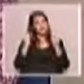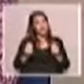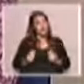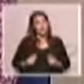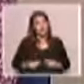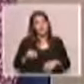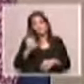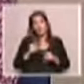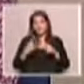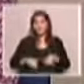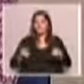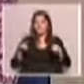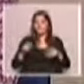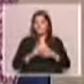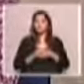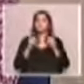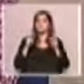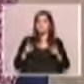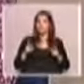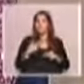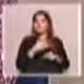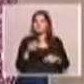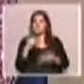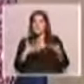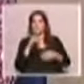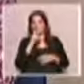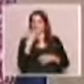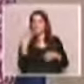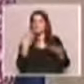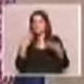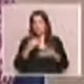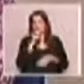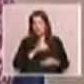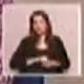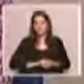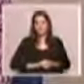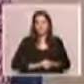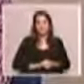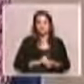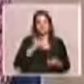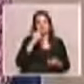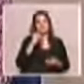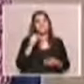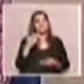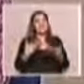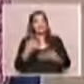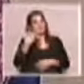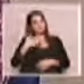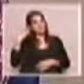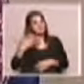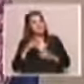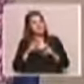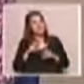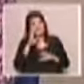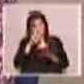forma, não é? Portanto, são prática. 100, dá para 4 dias, 5. Sim, vou fazer contas, 20 graminhos e assim. Não repare, isso espalhar,